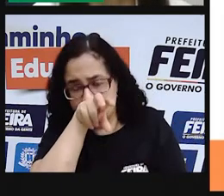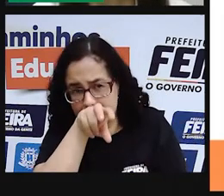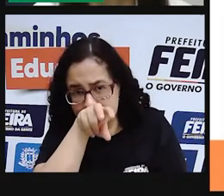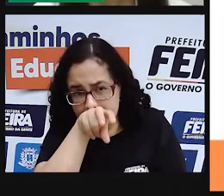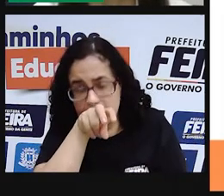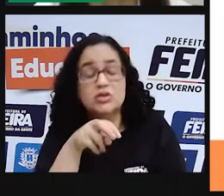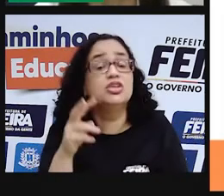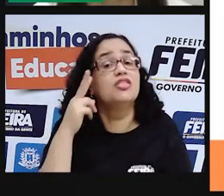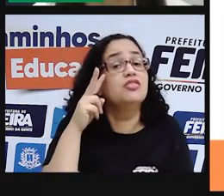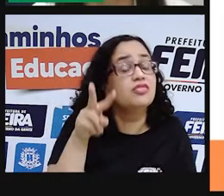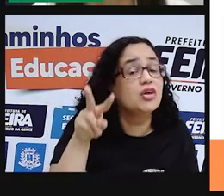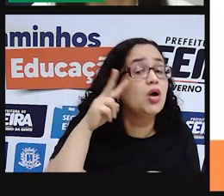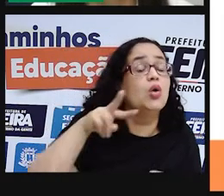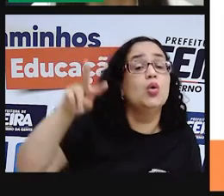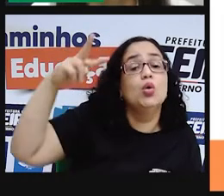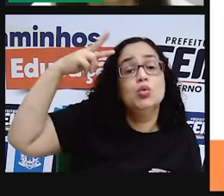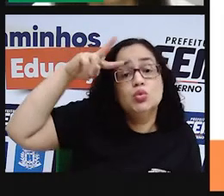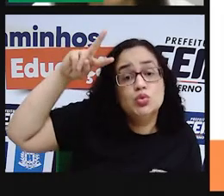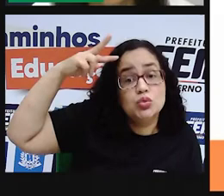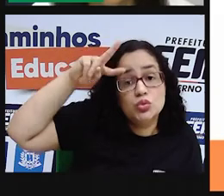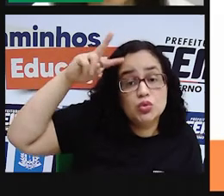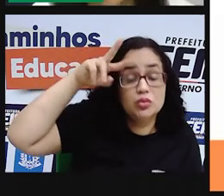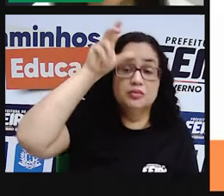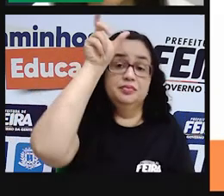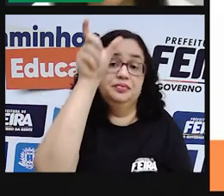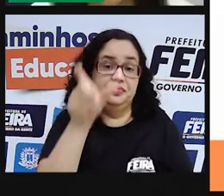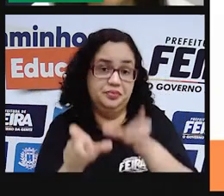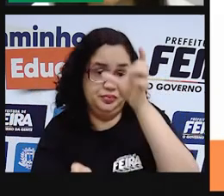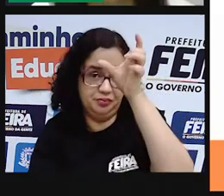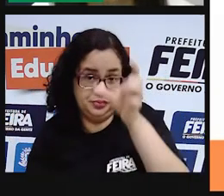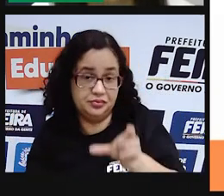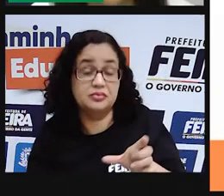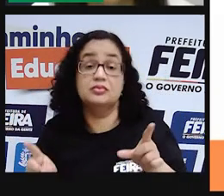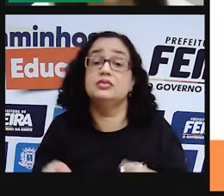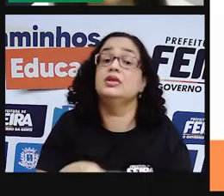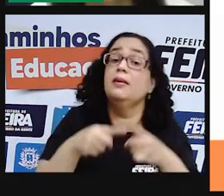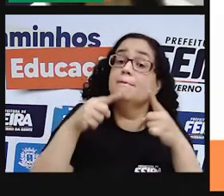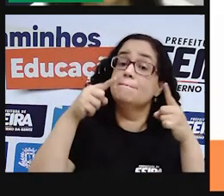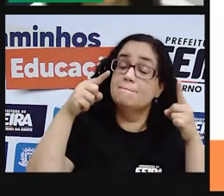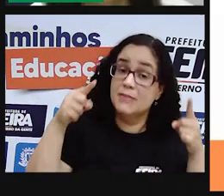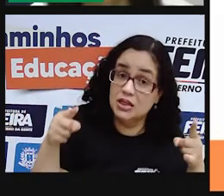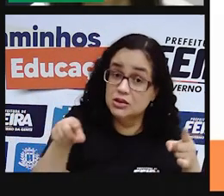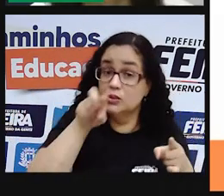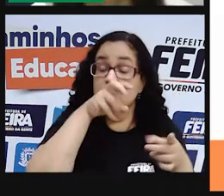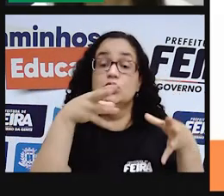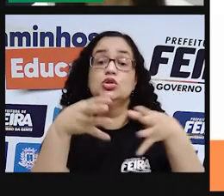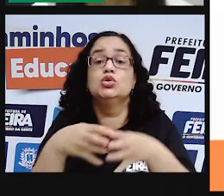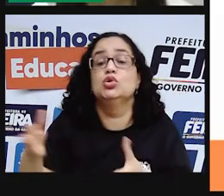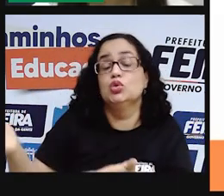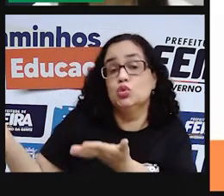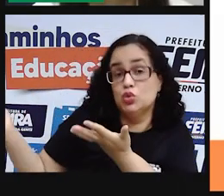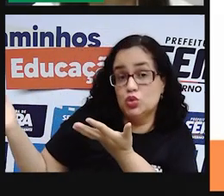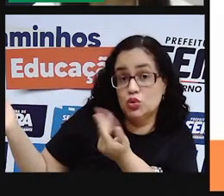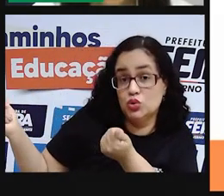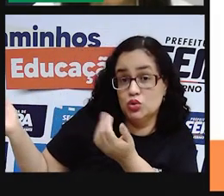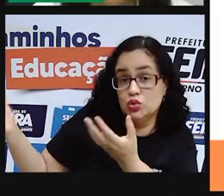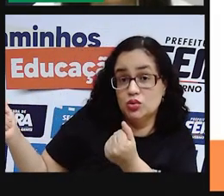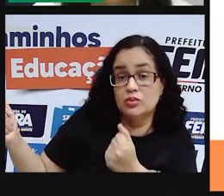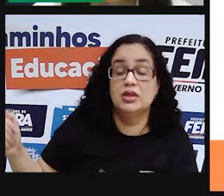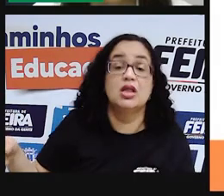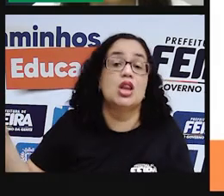já tenham visto histórias com esses personagens. Mas a Turma da Mônica Jovem já é uma versão mais